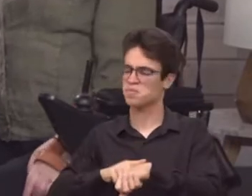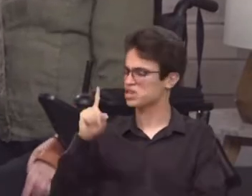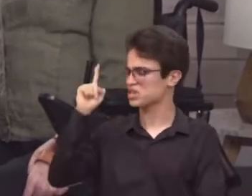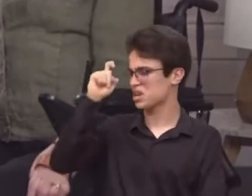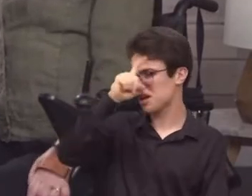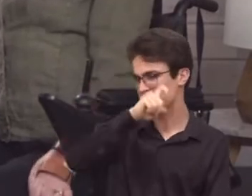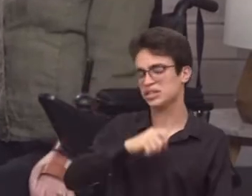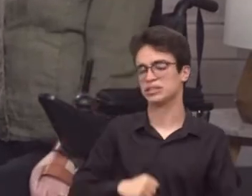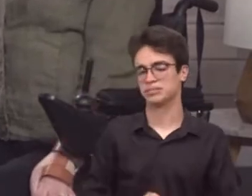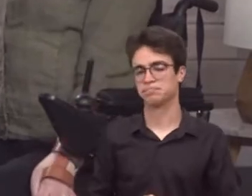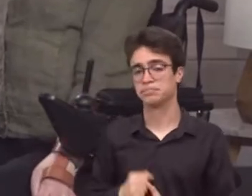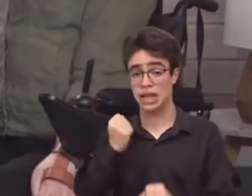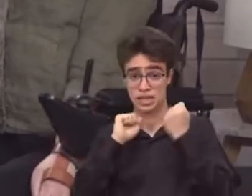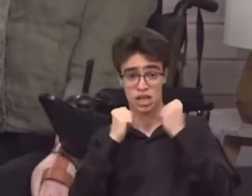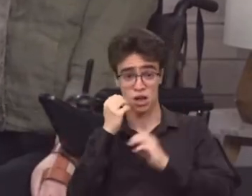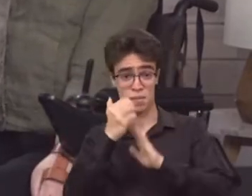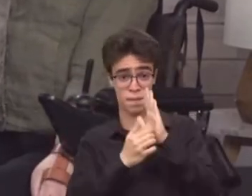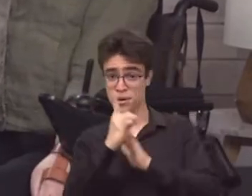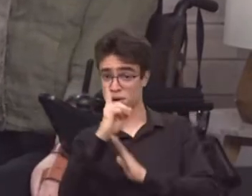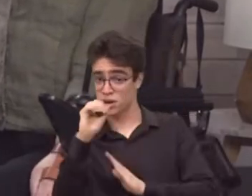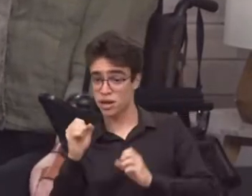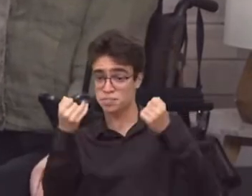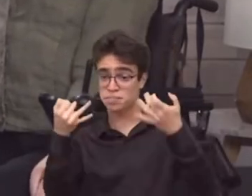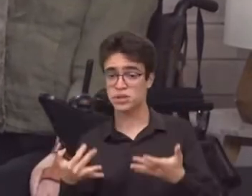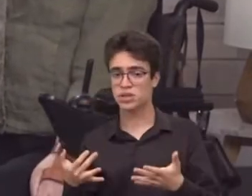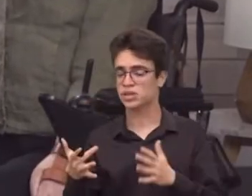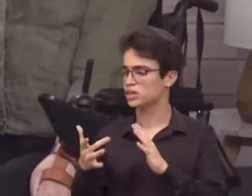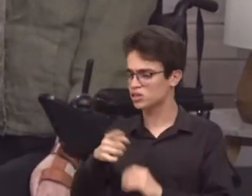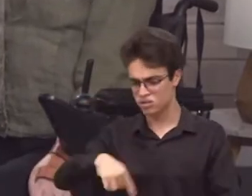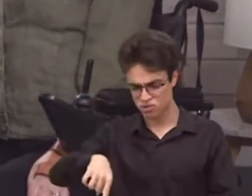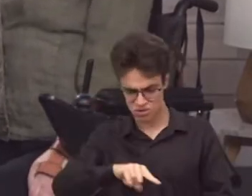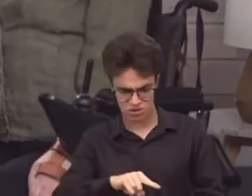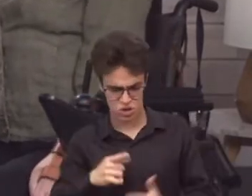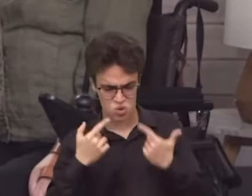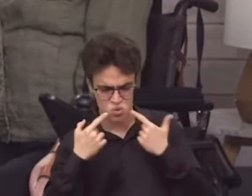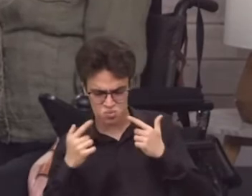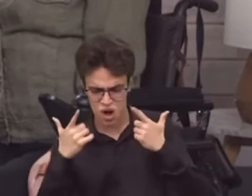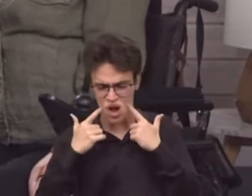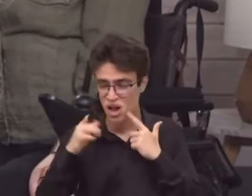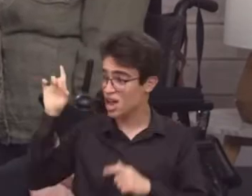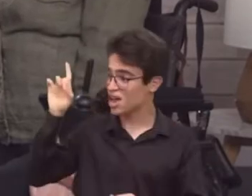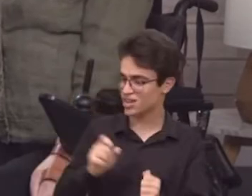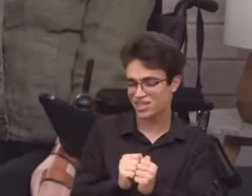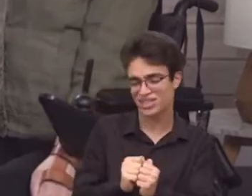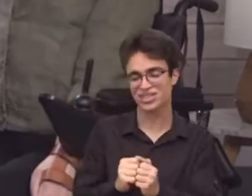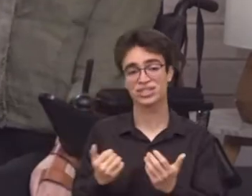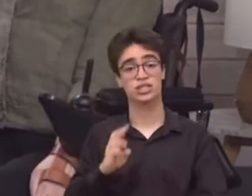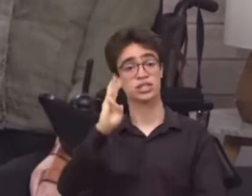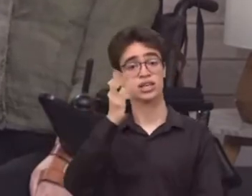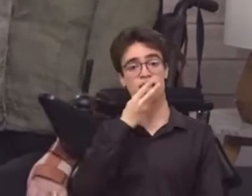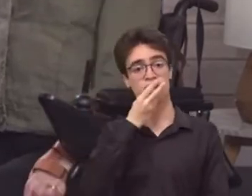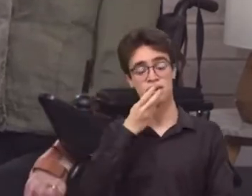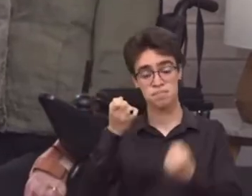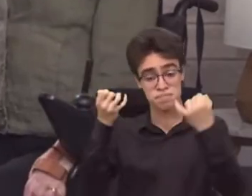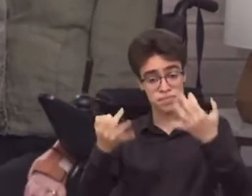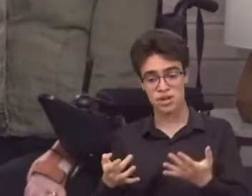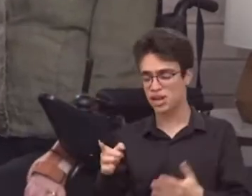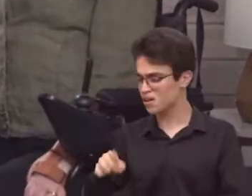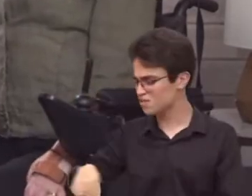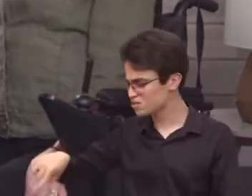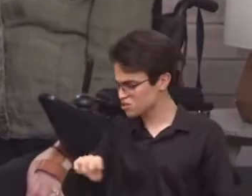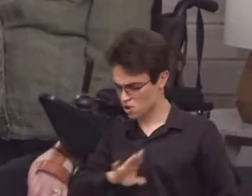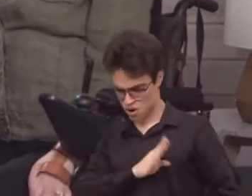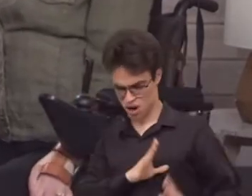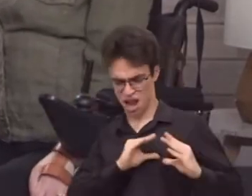somos 10 ele ouve o choro dos Aflitos e Isaías ele está perto dos contritos de coração